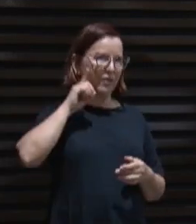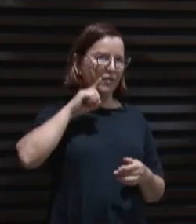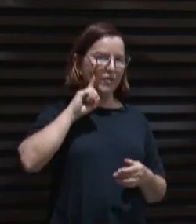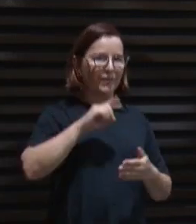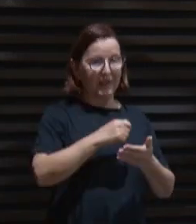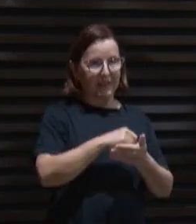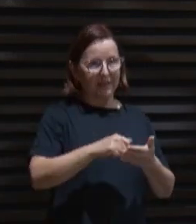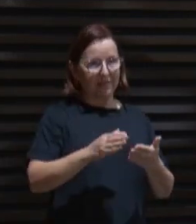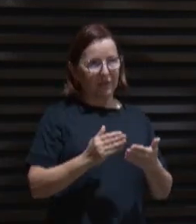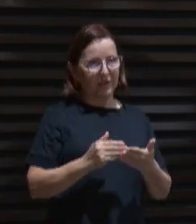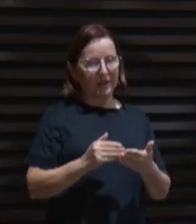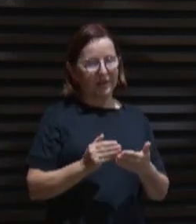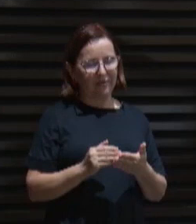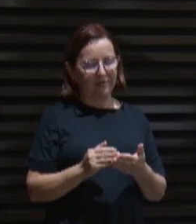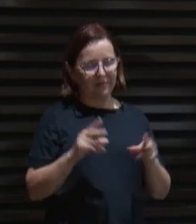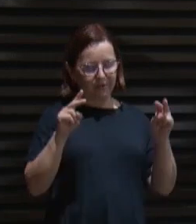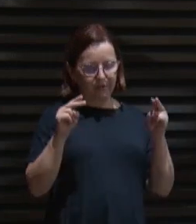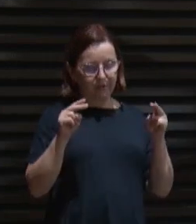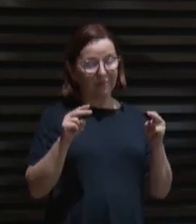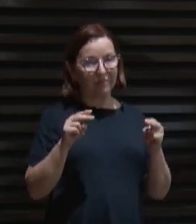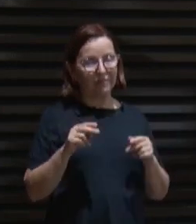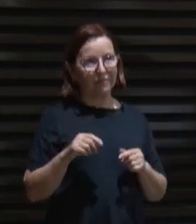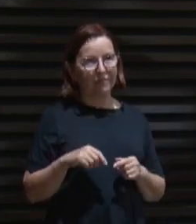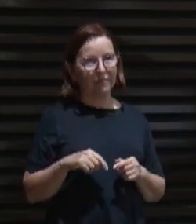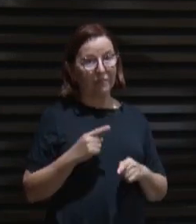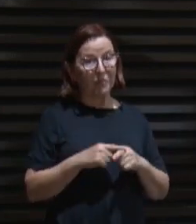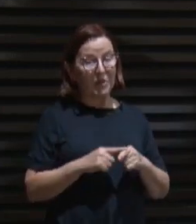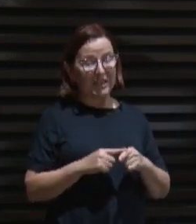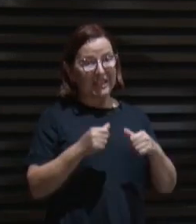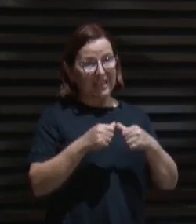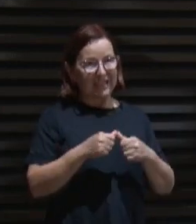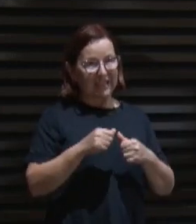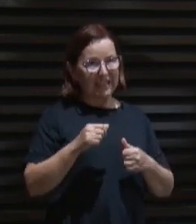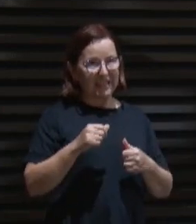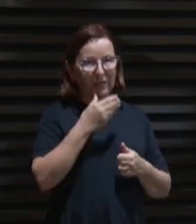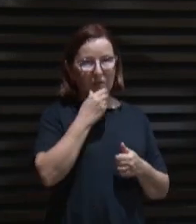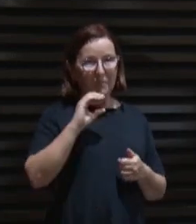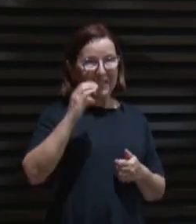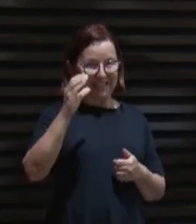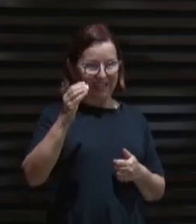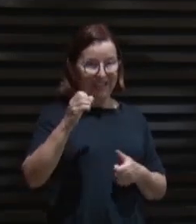escreveu um livro com o título Por que este cientista se tornou um cristão?